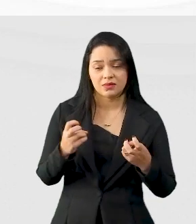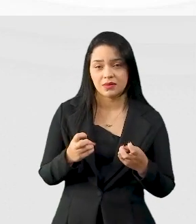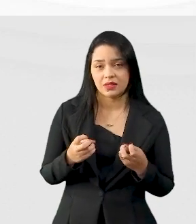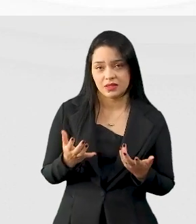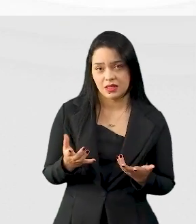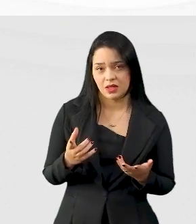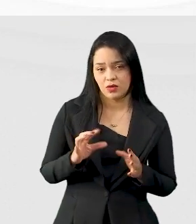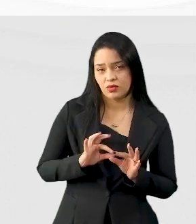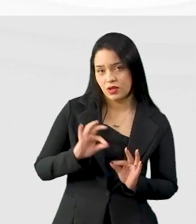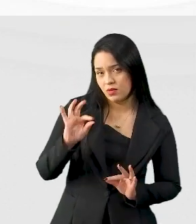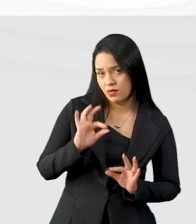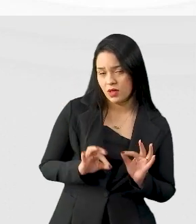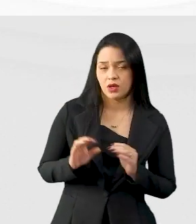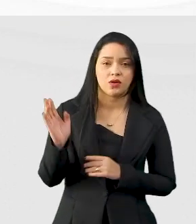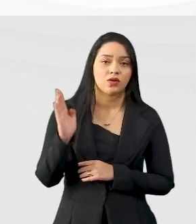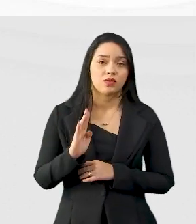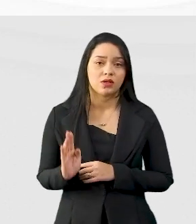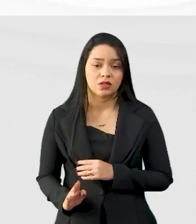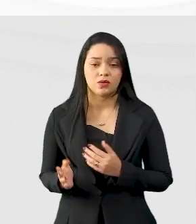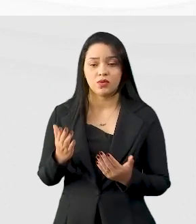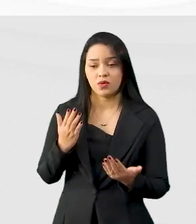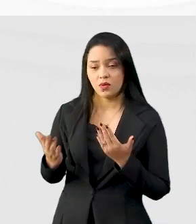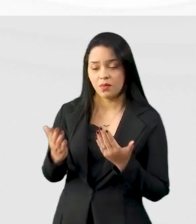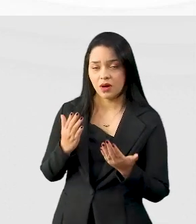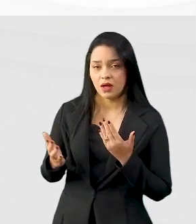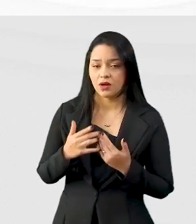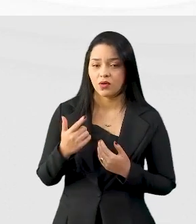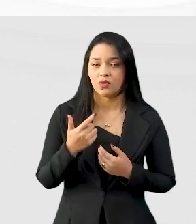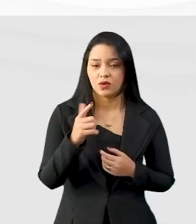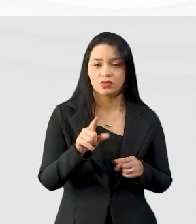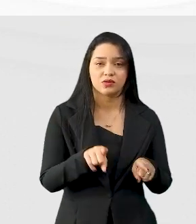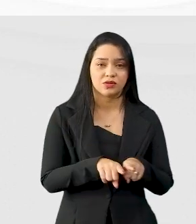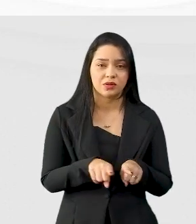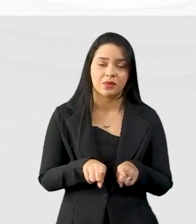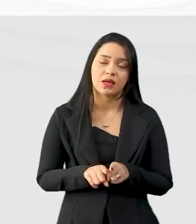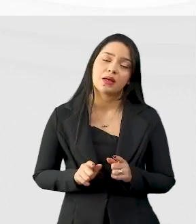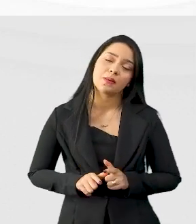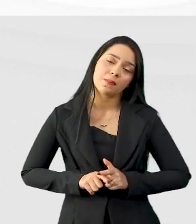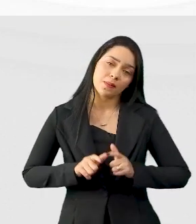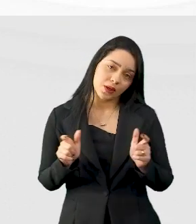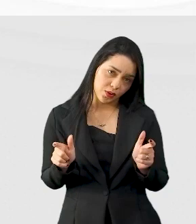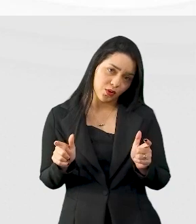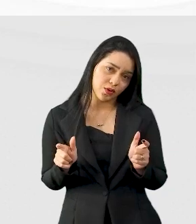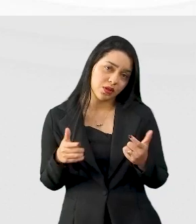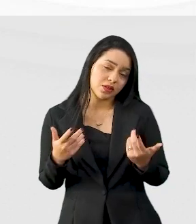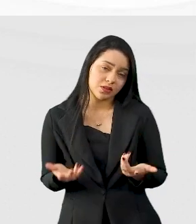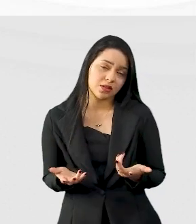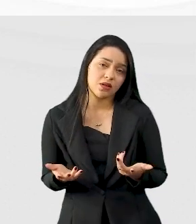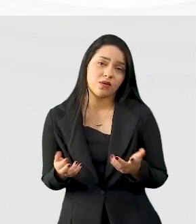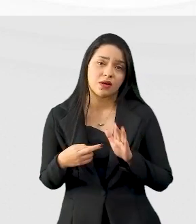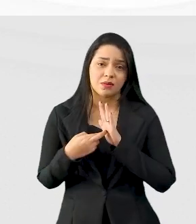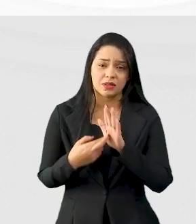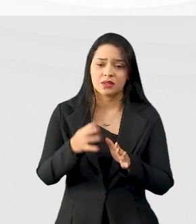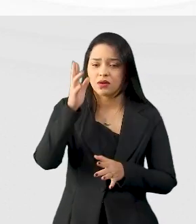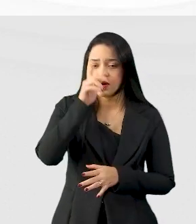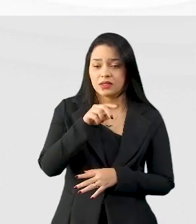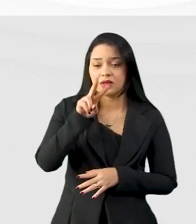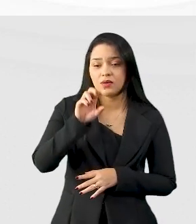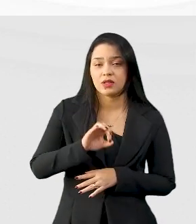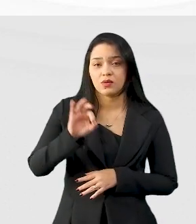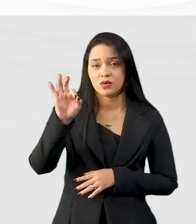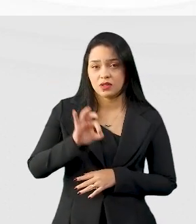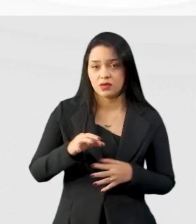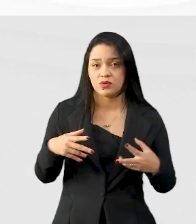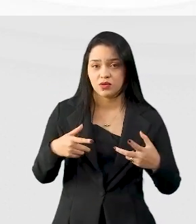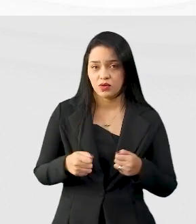o tamanho do Brasil quando a gente compara, por exemplo, com os outros países. O Brasil ele é muito maior, tá? Então o Brasil sozinho representa aí quase 50% de todo